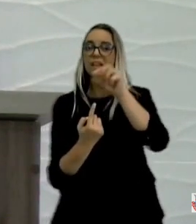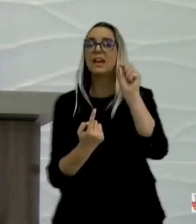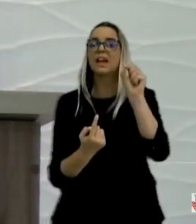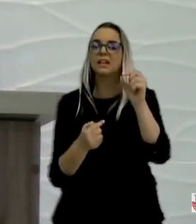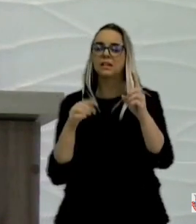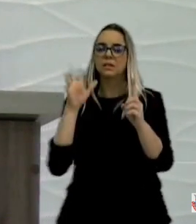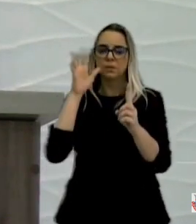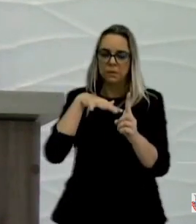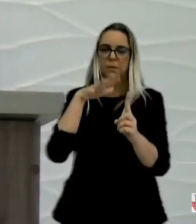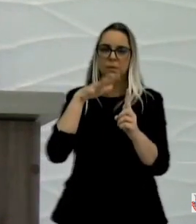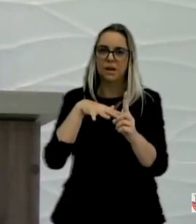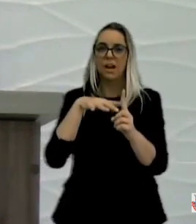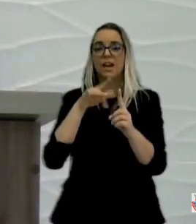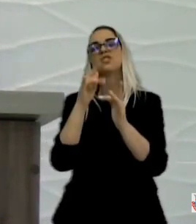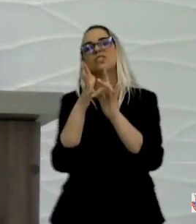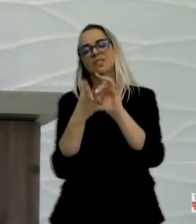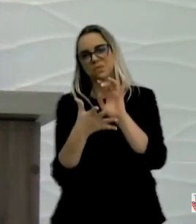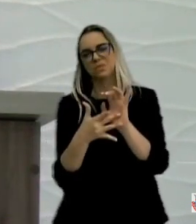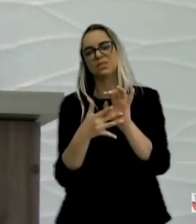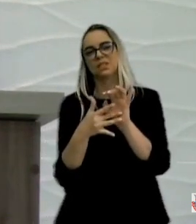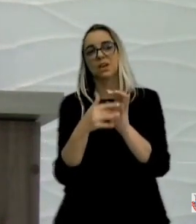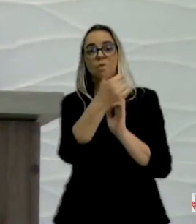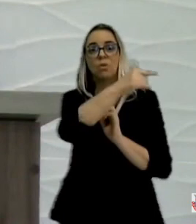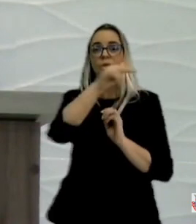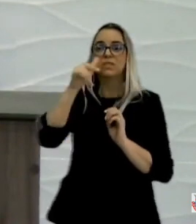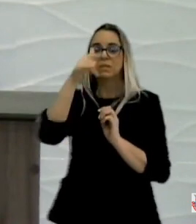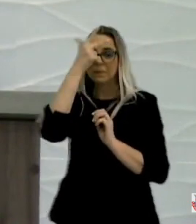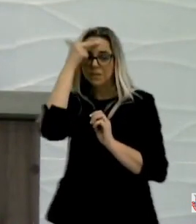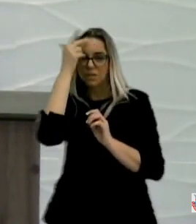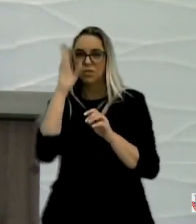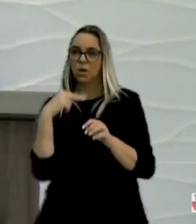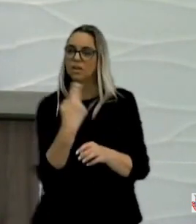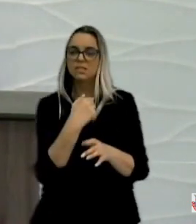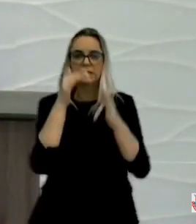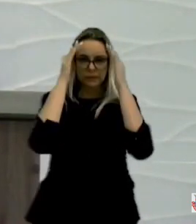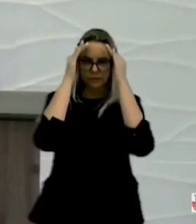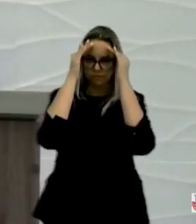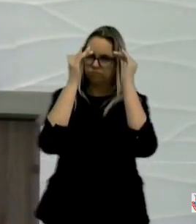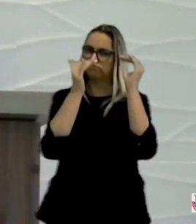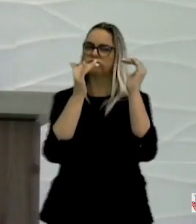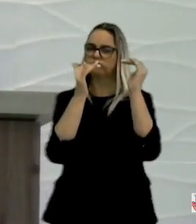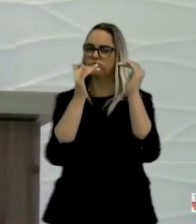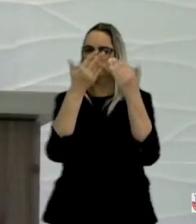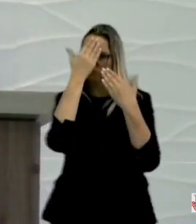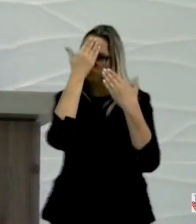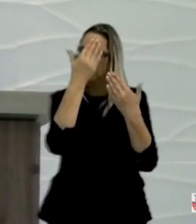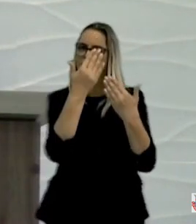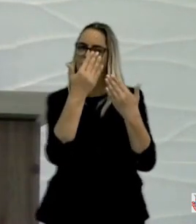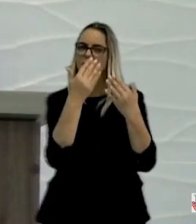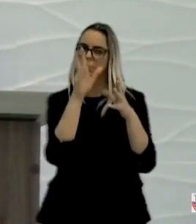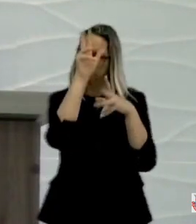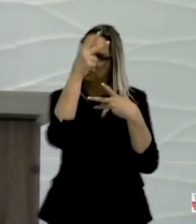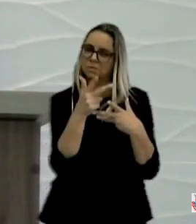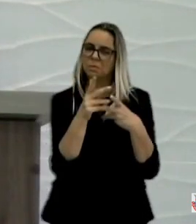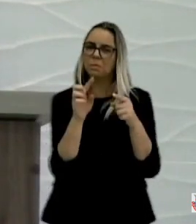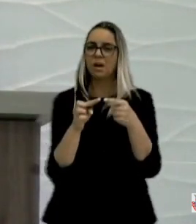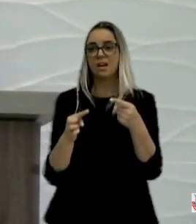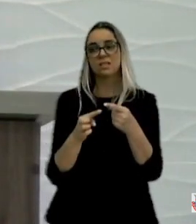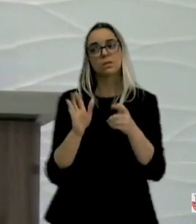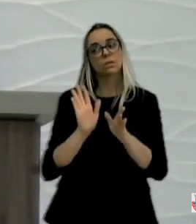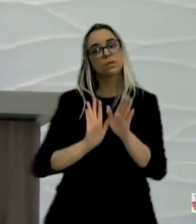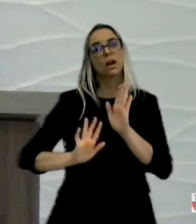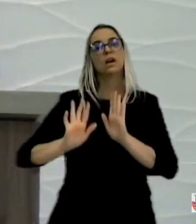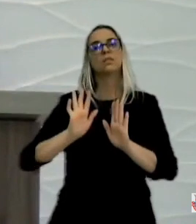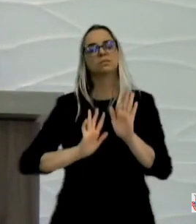na terra é Jesus Cristo. As outras a gente respeita, considera, agradece, mas a gente tem que ter muita cautela até em